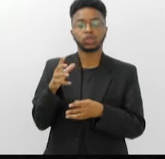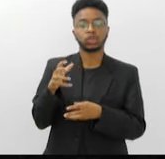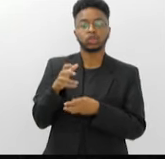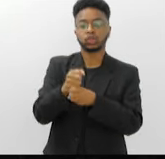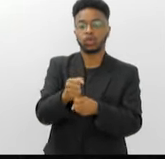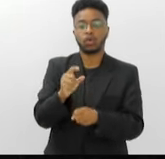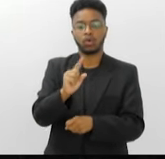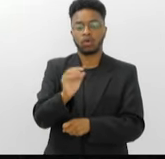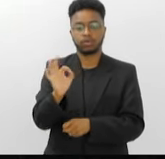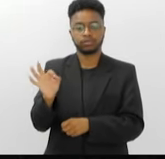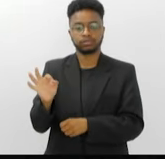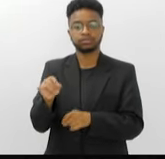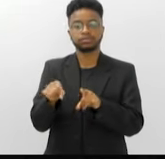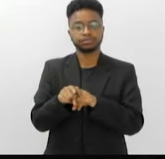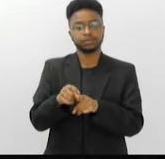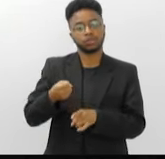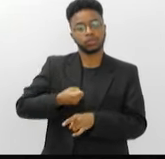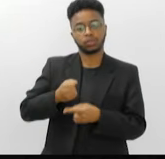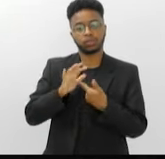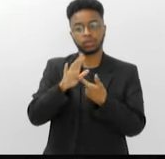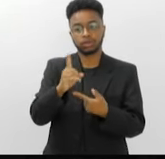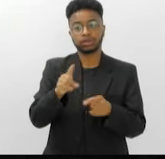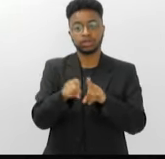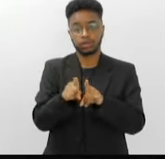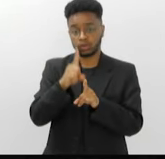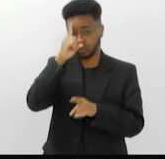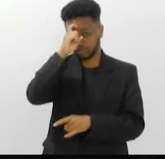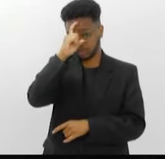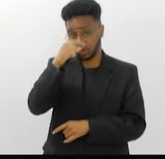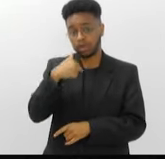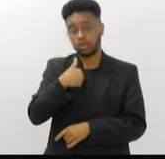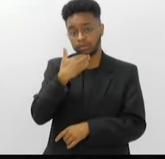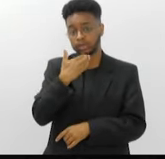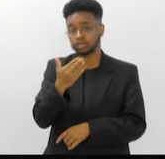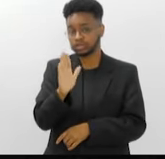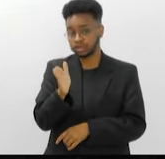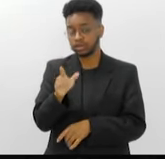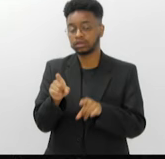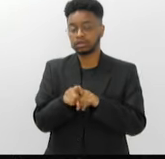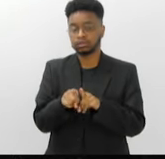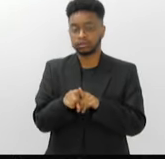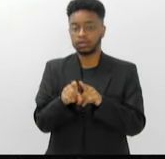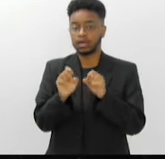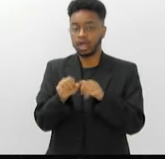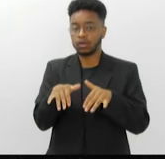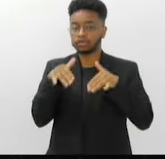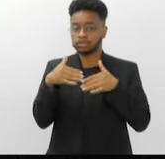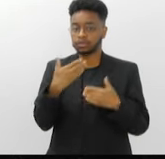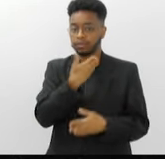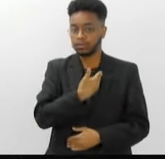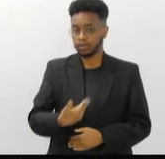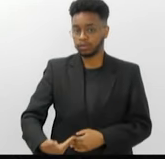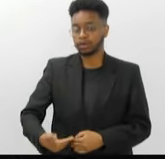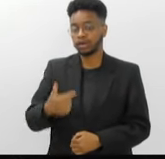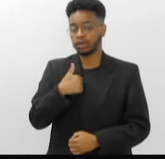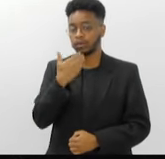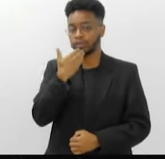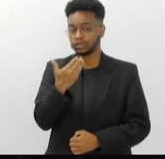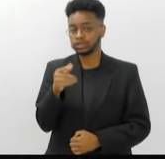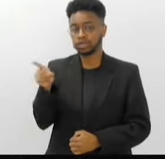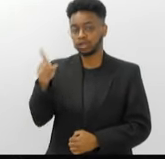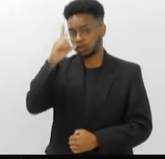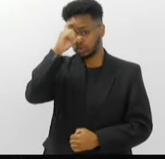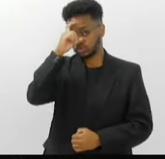próprio hospital, eu já fiz alguns requerimentos na audiência pública de novembro de 23, pedi que o